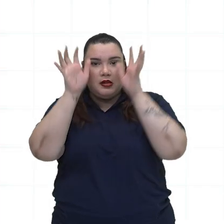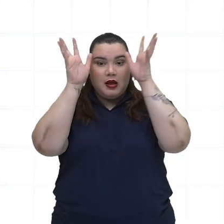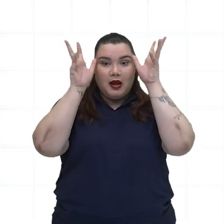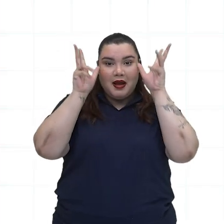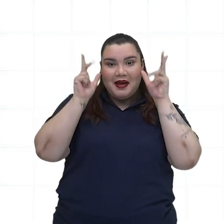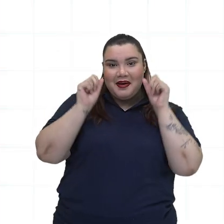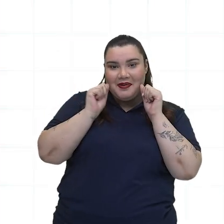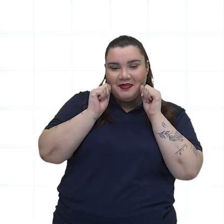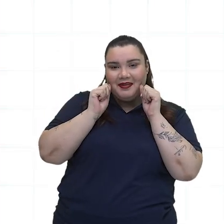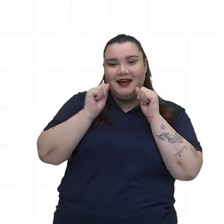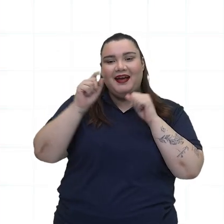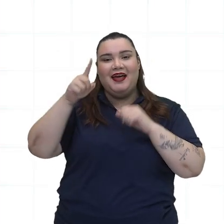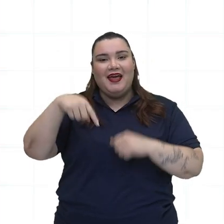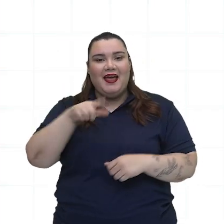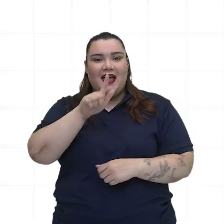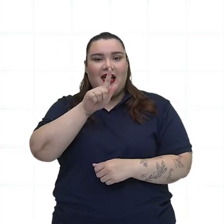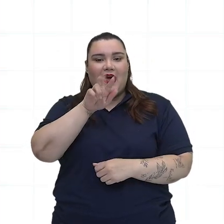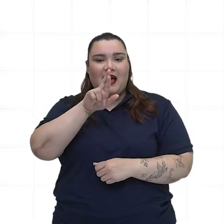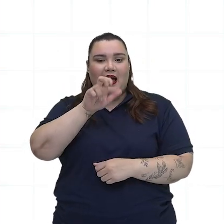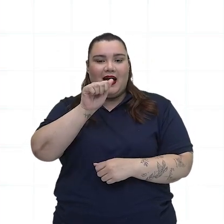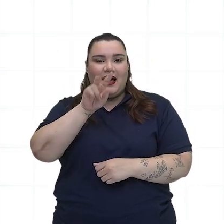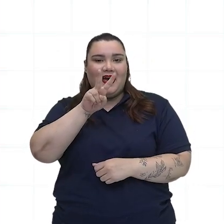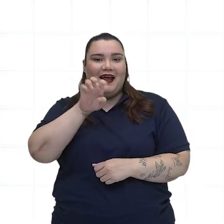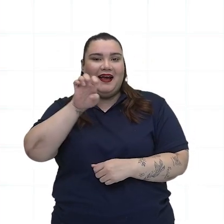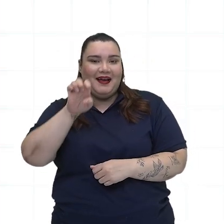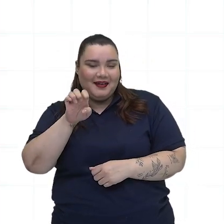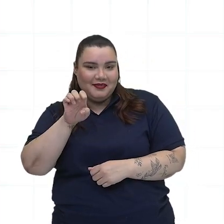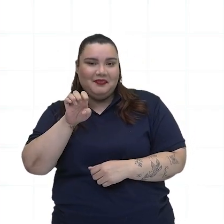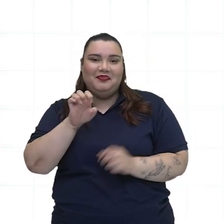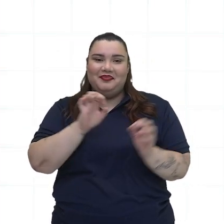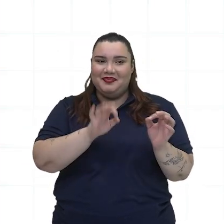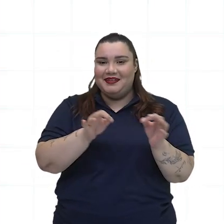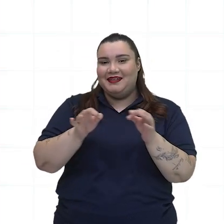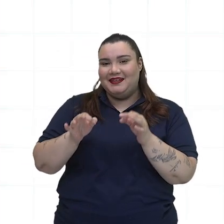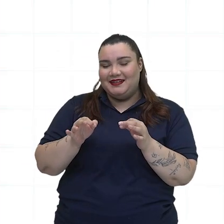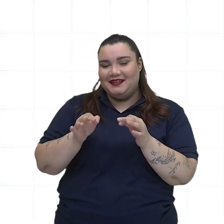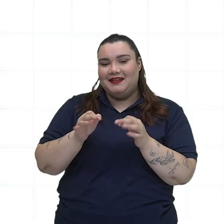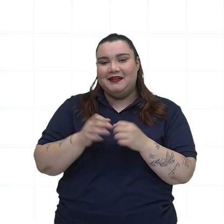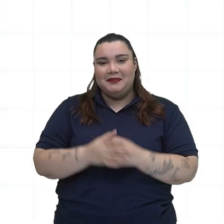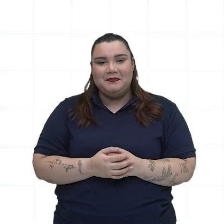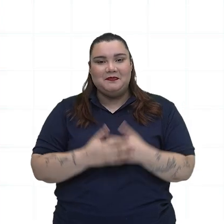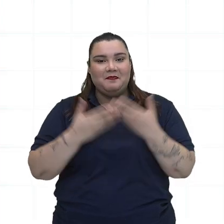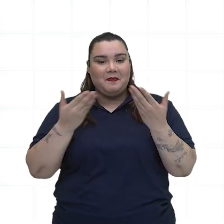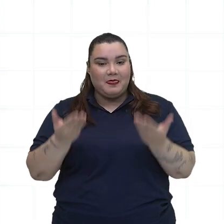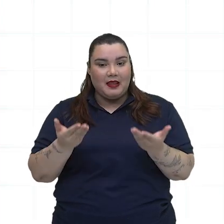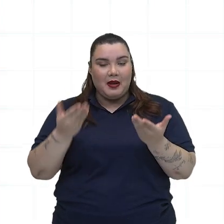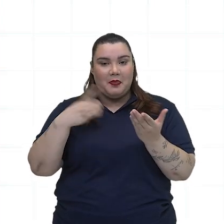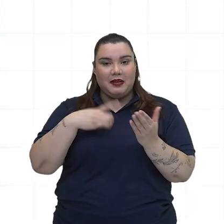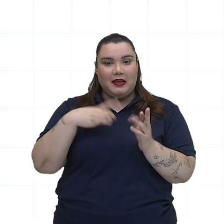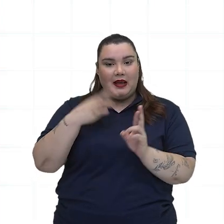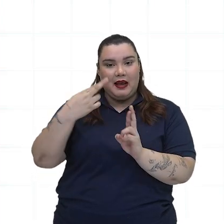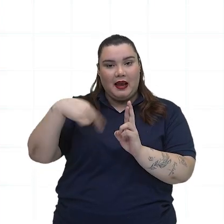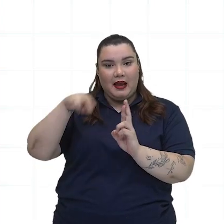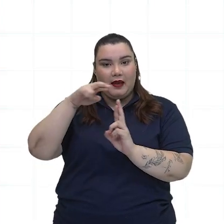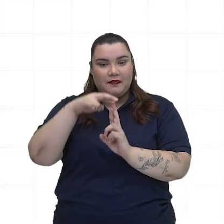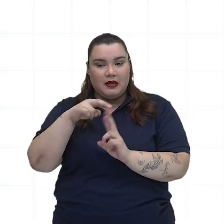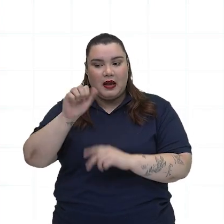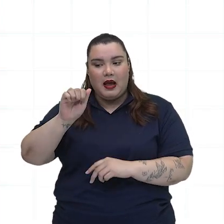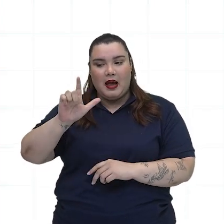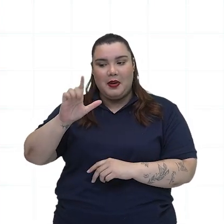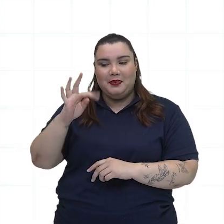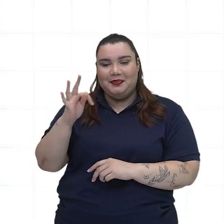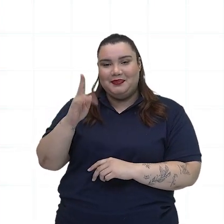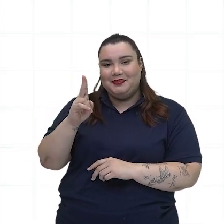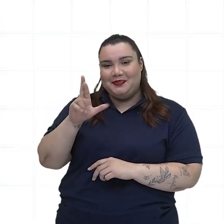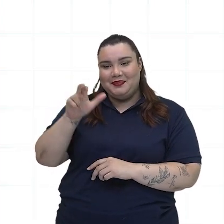que é um som grave, então é um som baixo. Então, quando eu estou me referindo à altura, eu